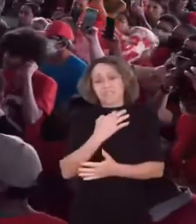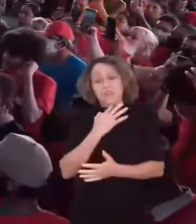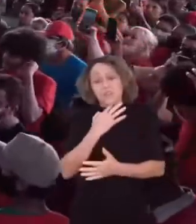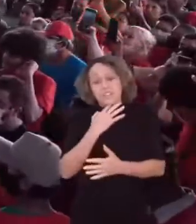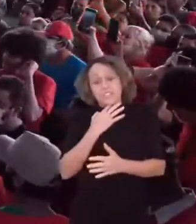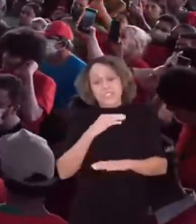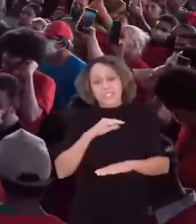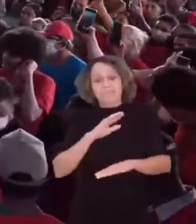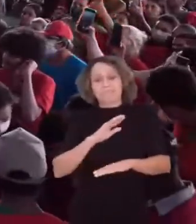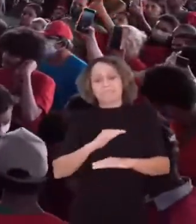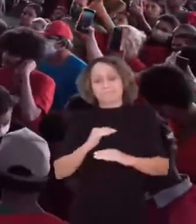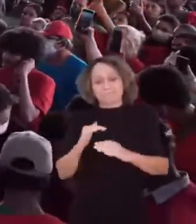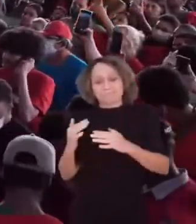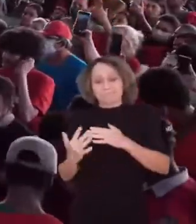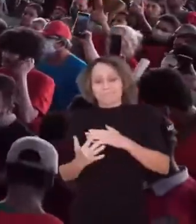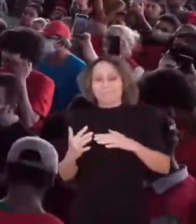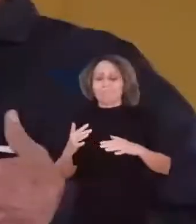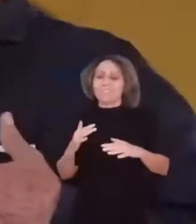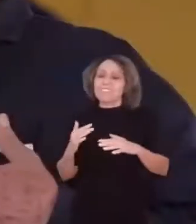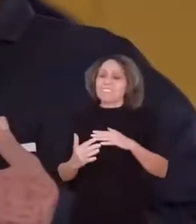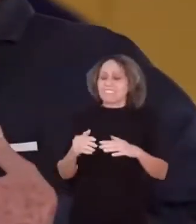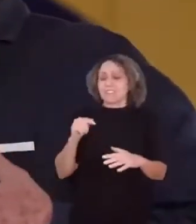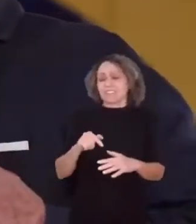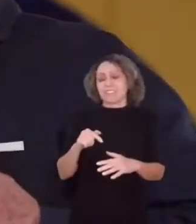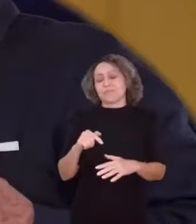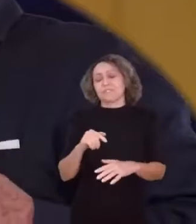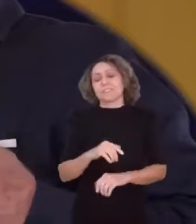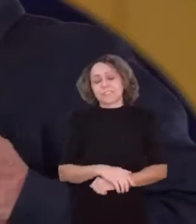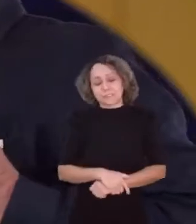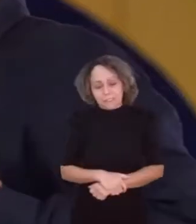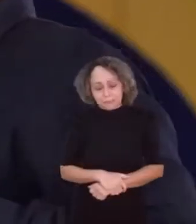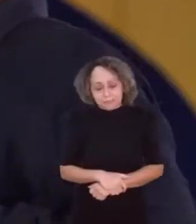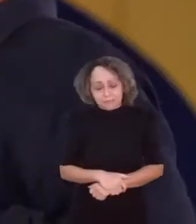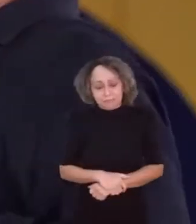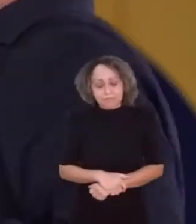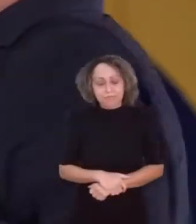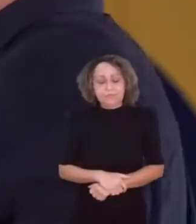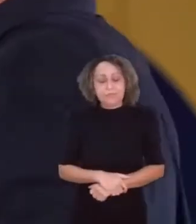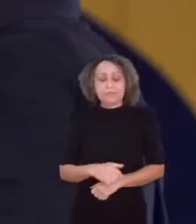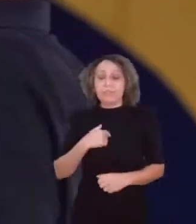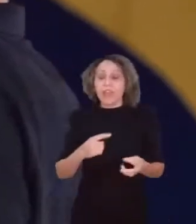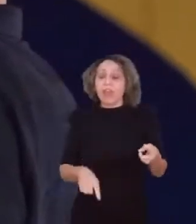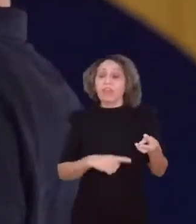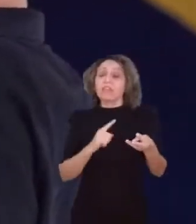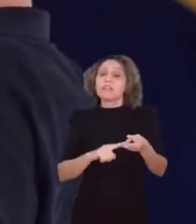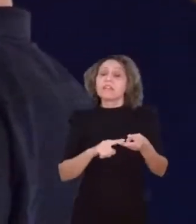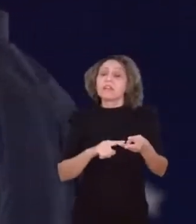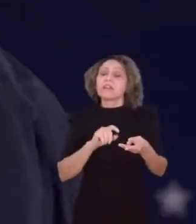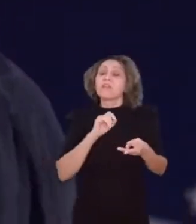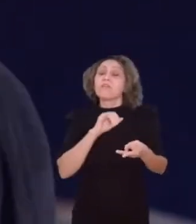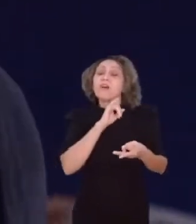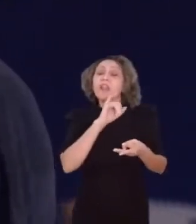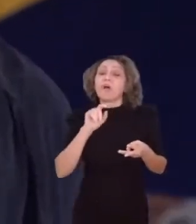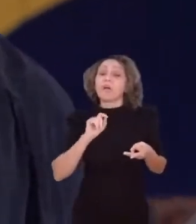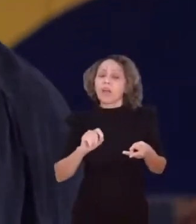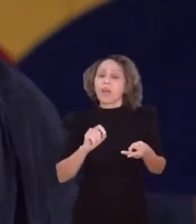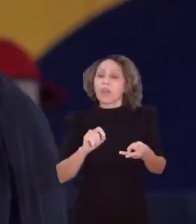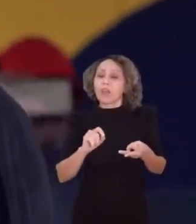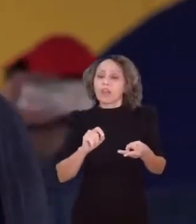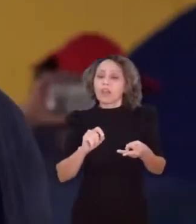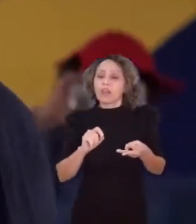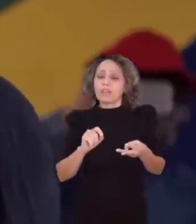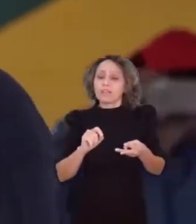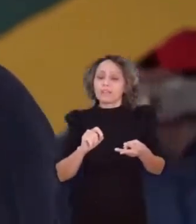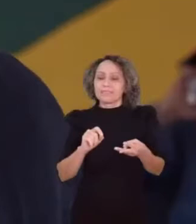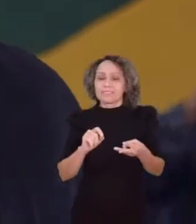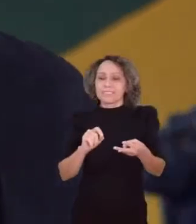A segunda coisa, a terceira coisa que eu queria falar para vocês é a entrada do Movimento Sem Terra no mercado